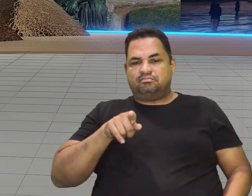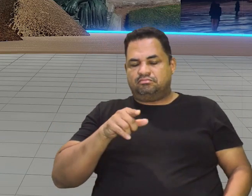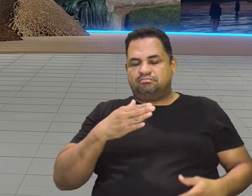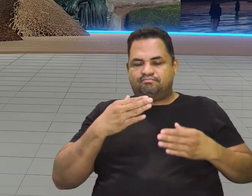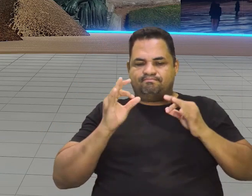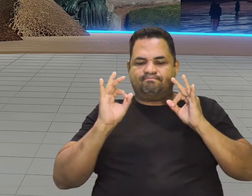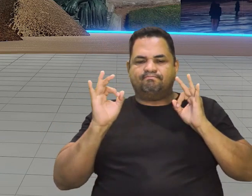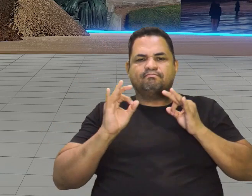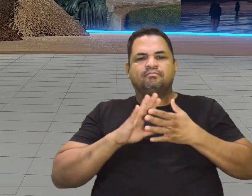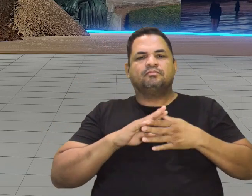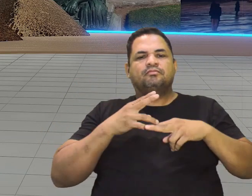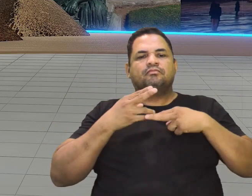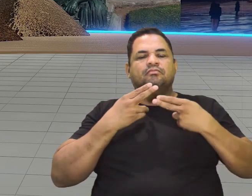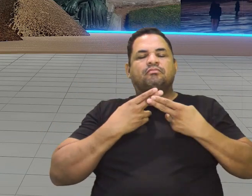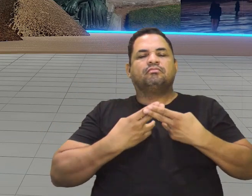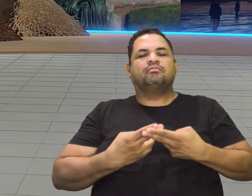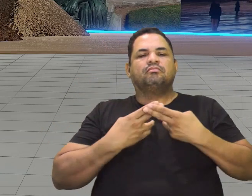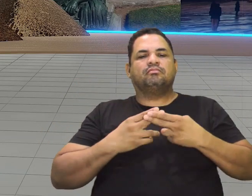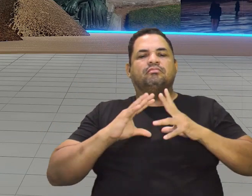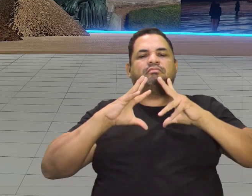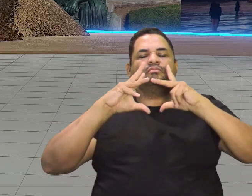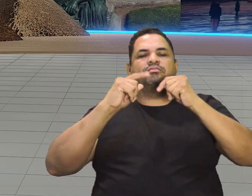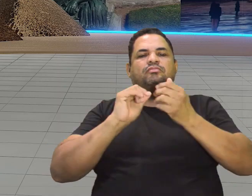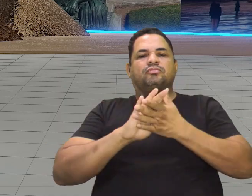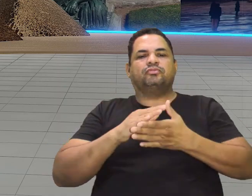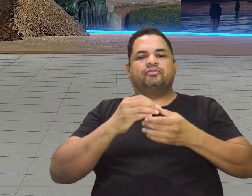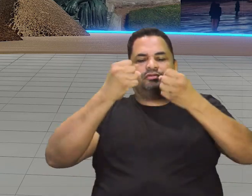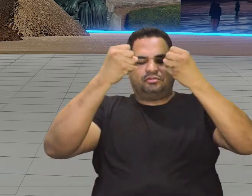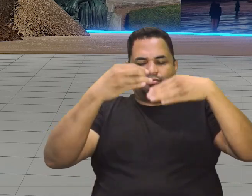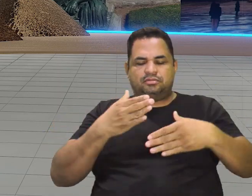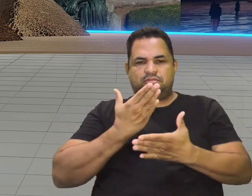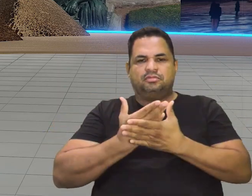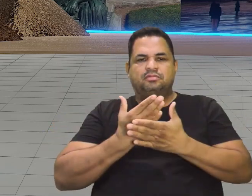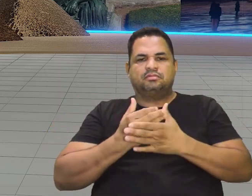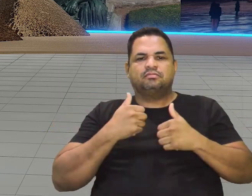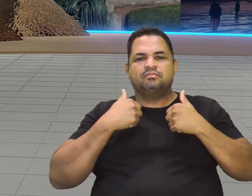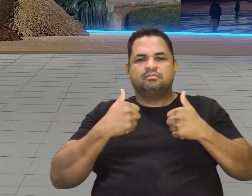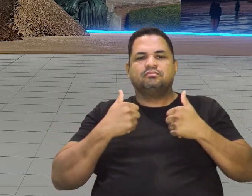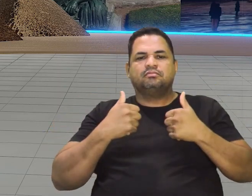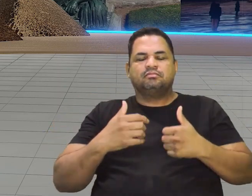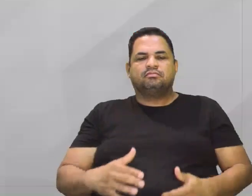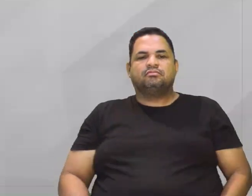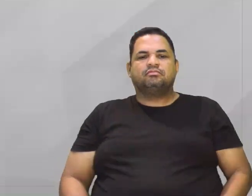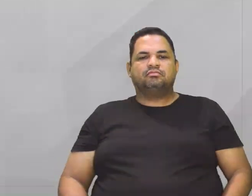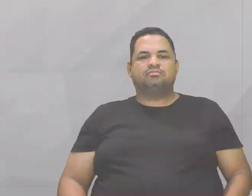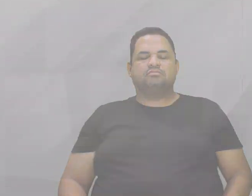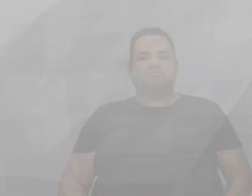paciência e lembrar de tudo que foi falado durante a aula. Valeu! Até a próxima!